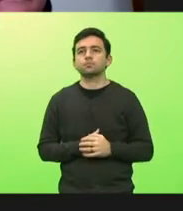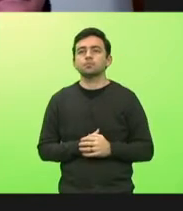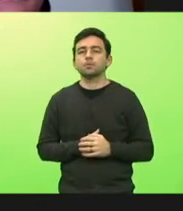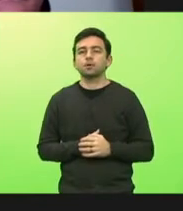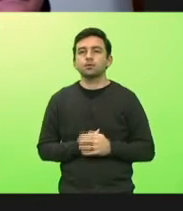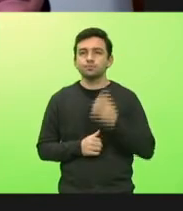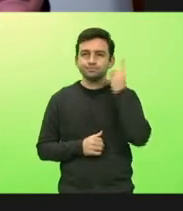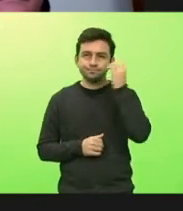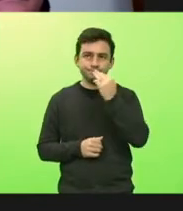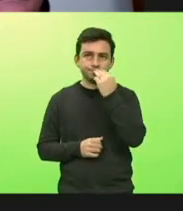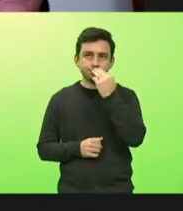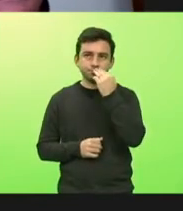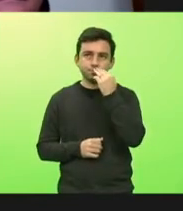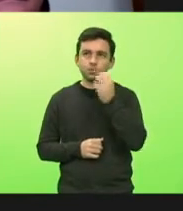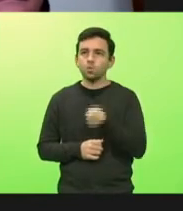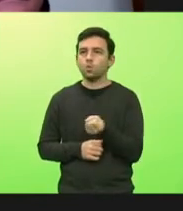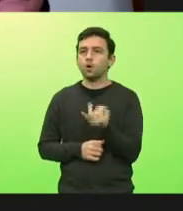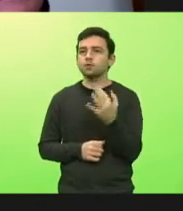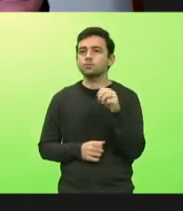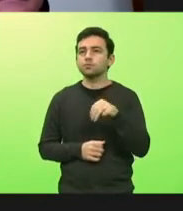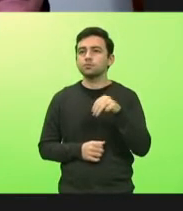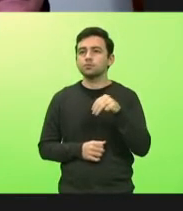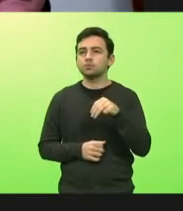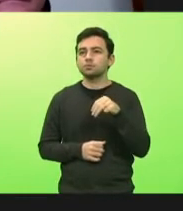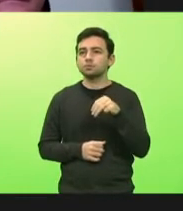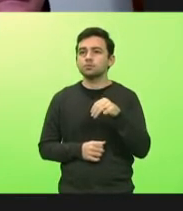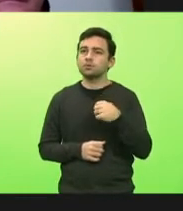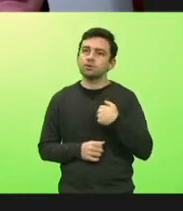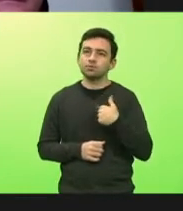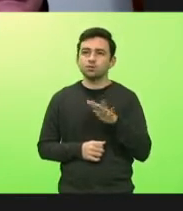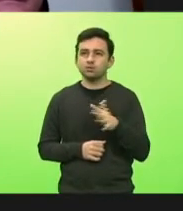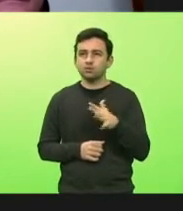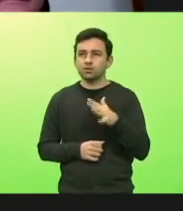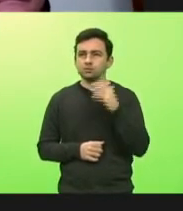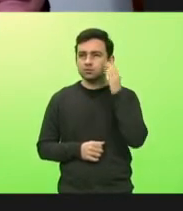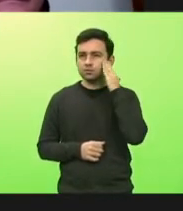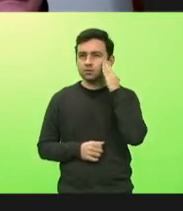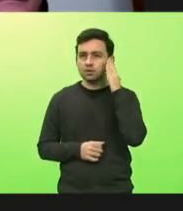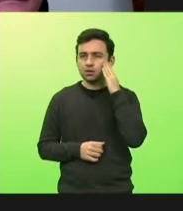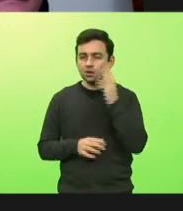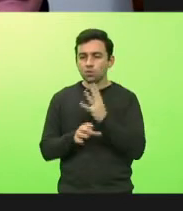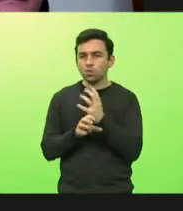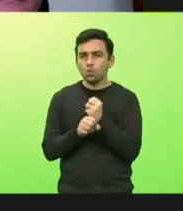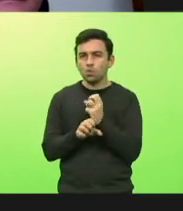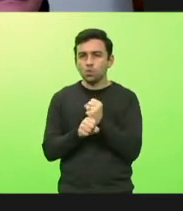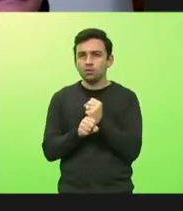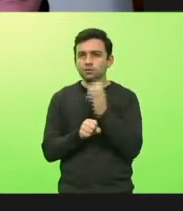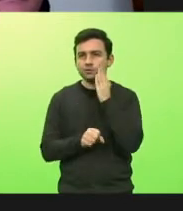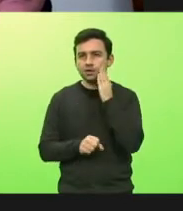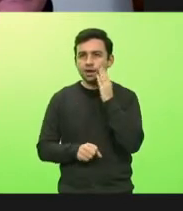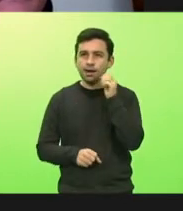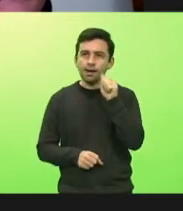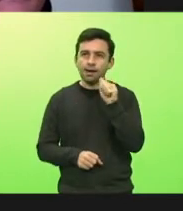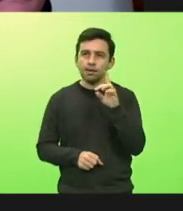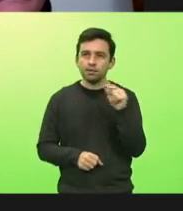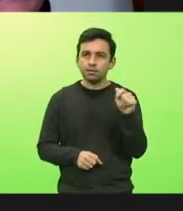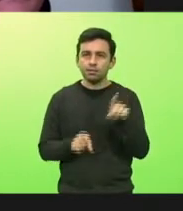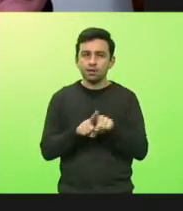Deputado, só peço quantos minutos Vossa Excelência, daí eu mais ou menos faço a cronometragem aqui, porque eu sabia da Ada e do Fernando só.